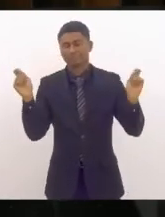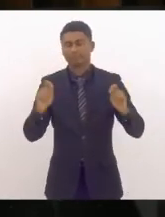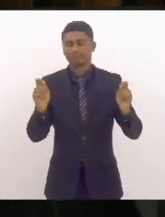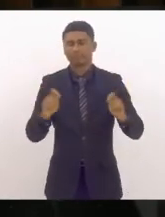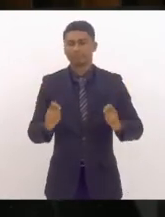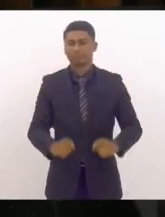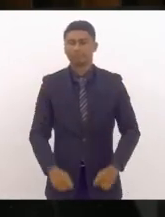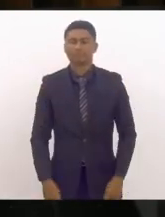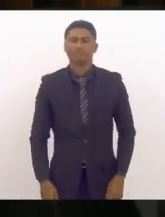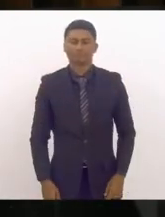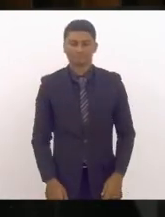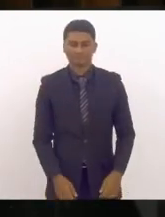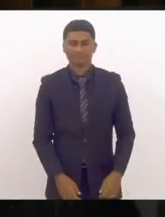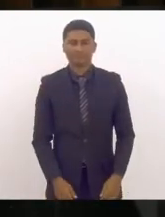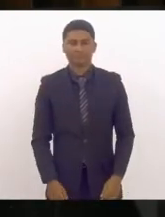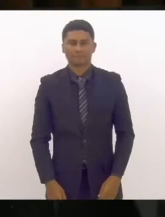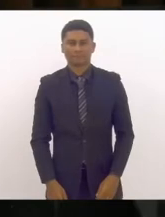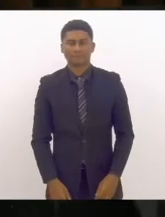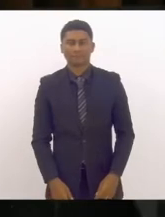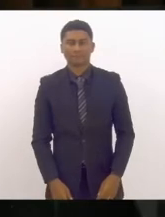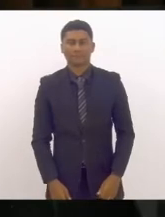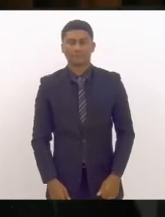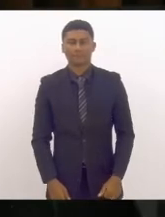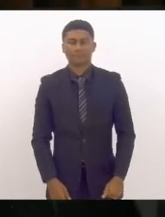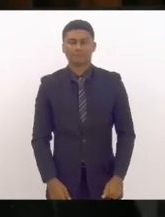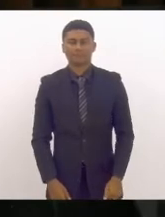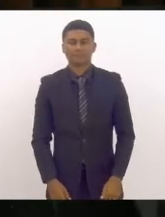deficientes auditivos.